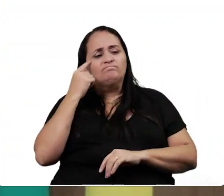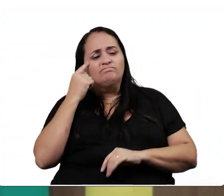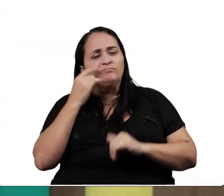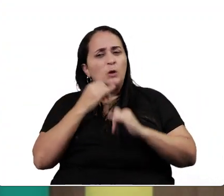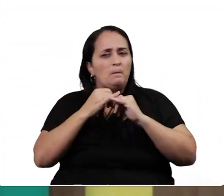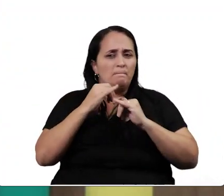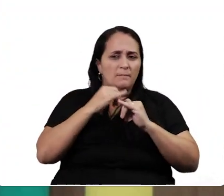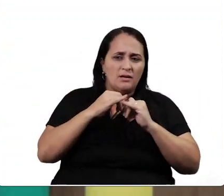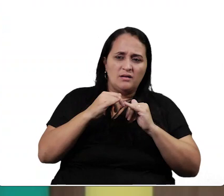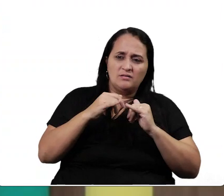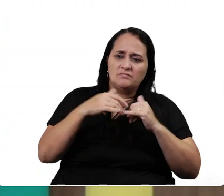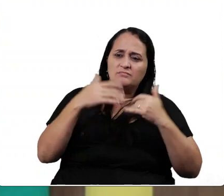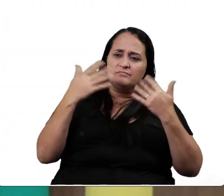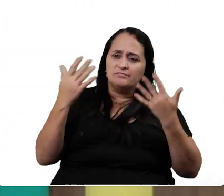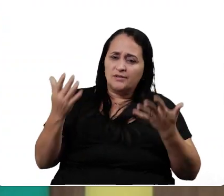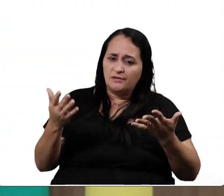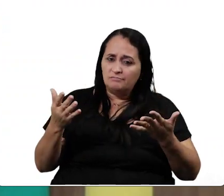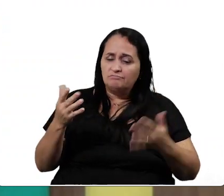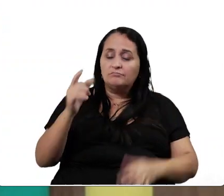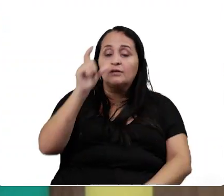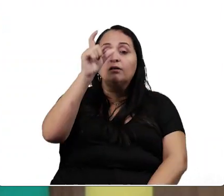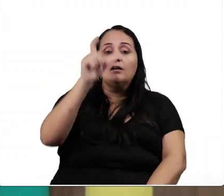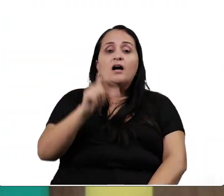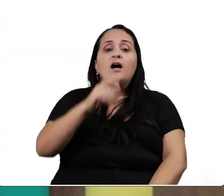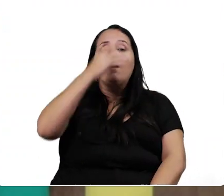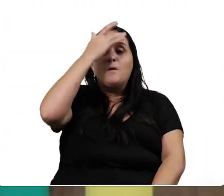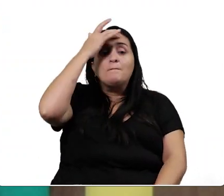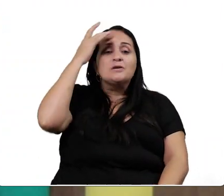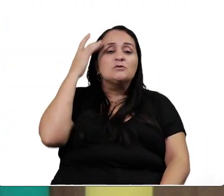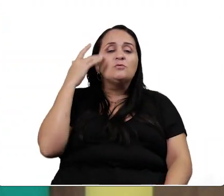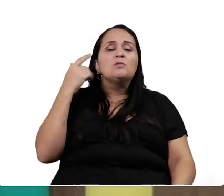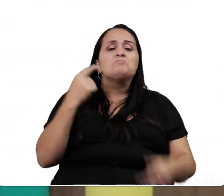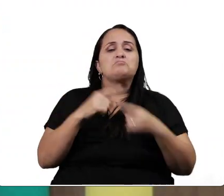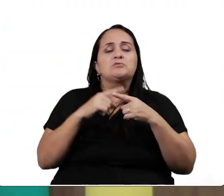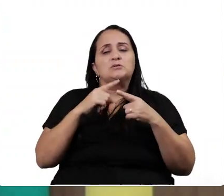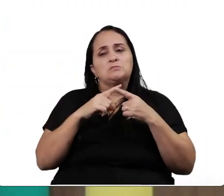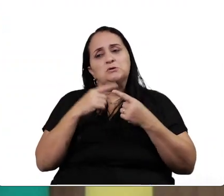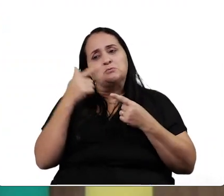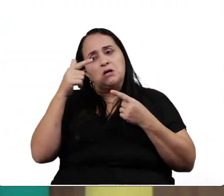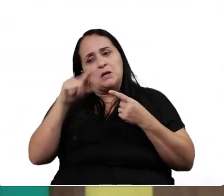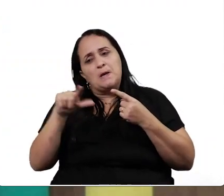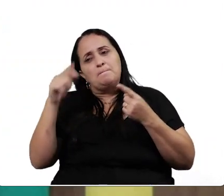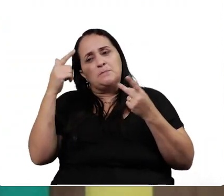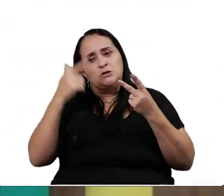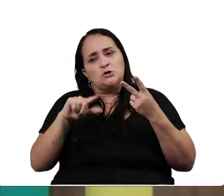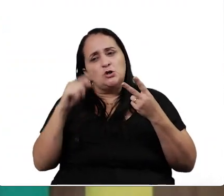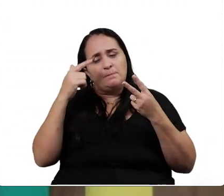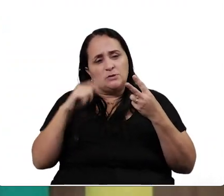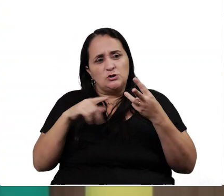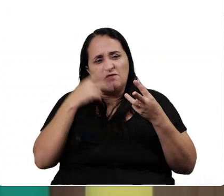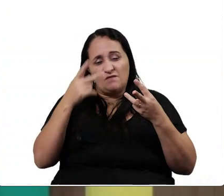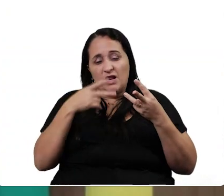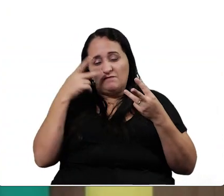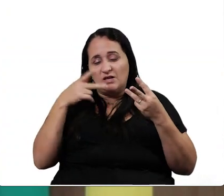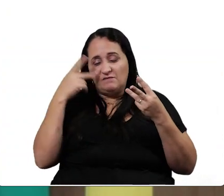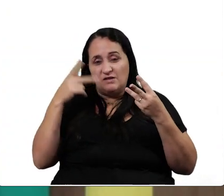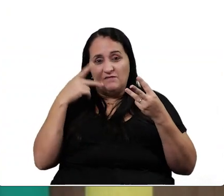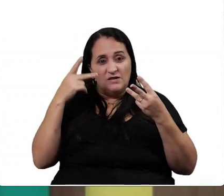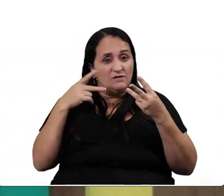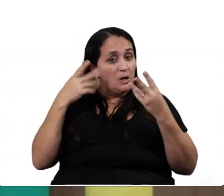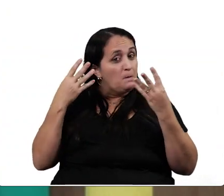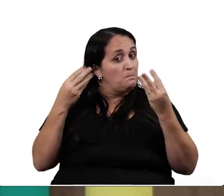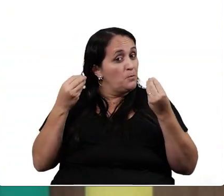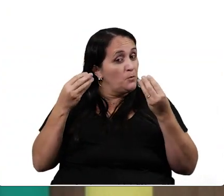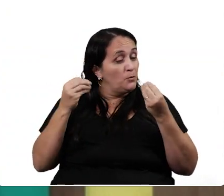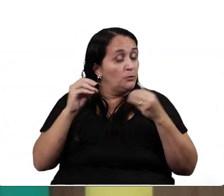sinais, atribuem a autoria a alguém, porque aquela pessoa ou repetia muito, ou expressava um comportamento